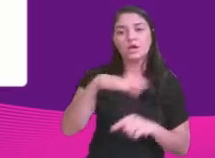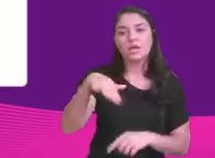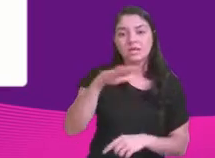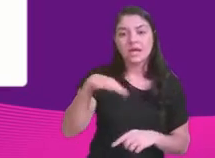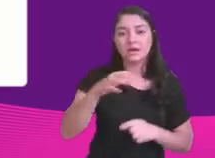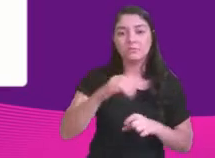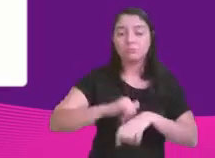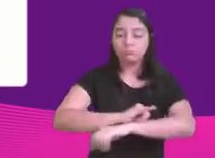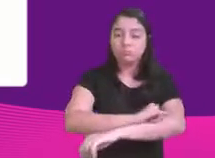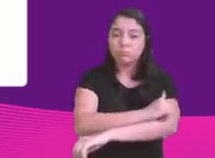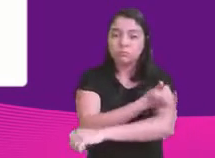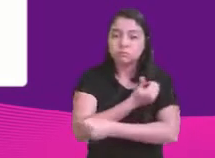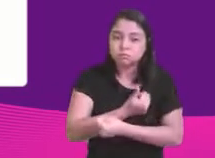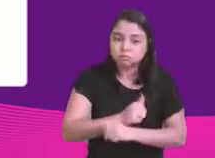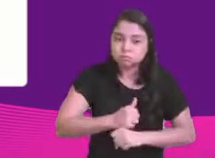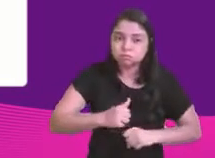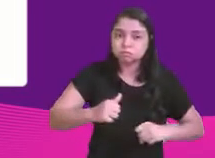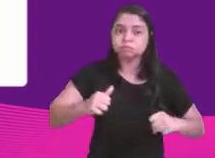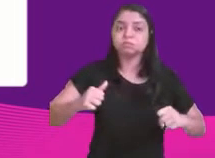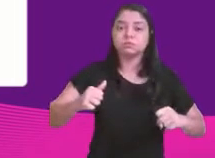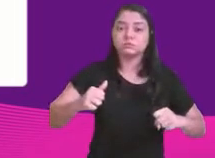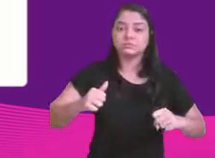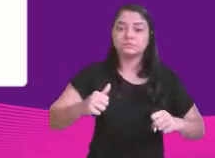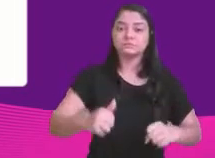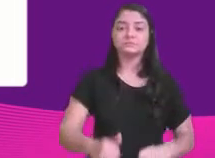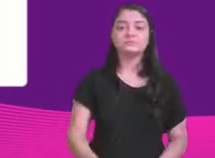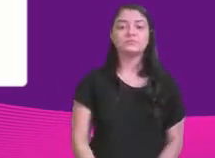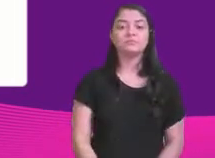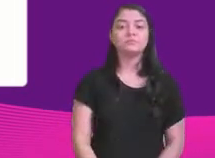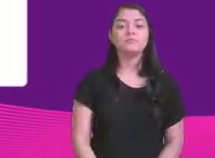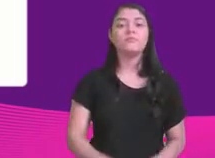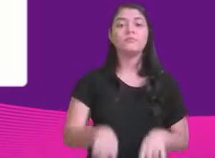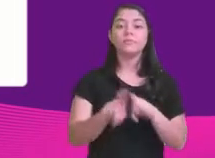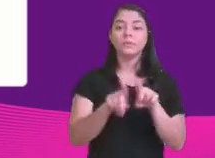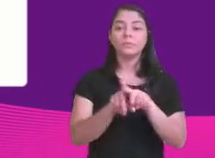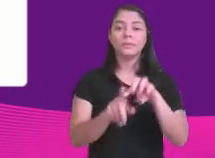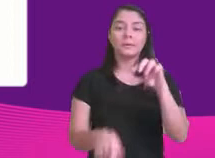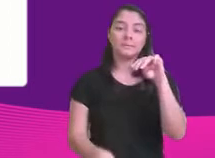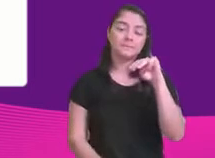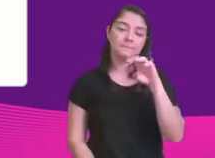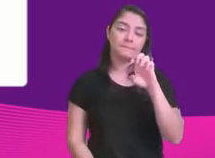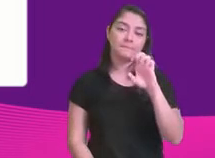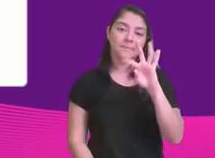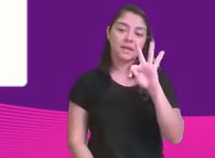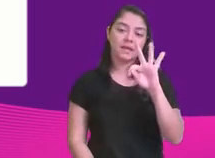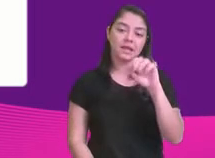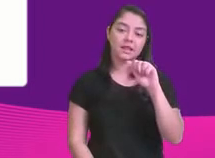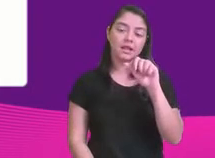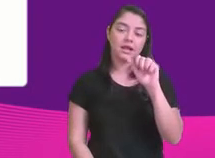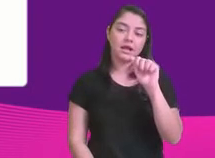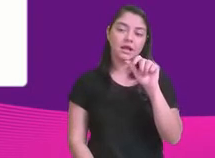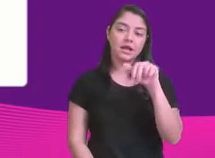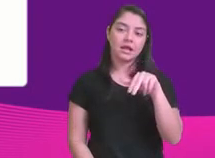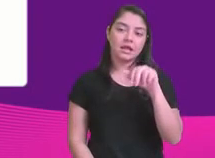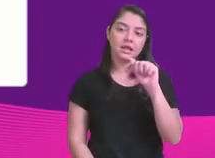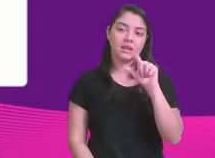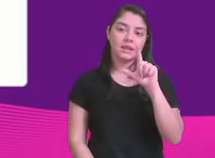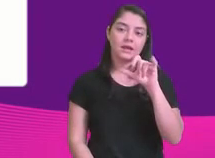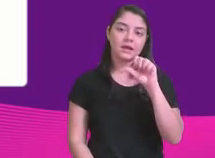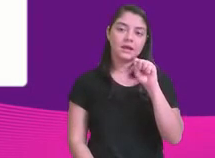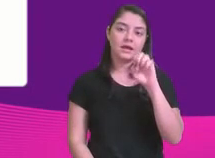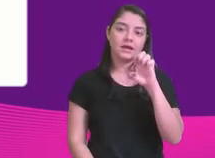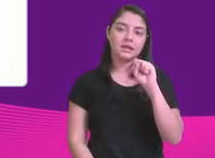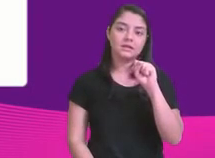obesos. E quando nós vamos às meta-análises, a gente chega na resposta